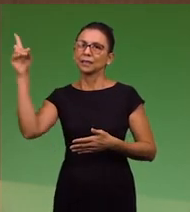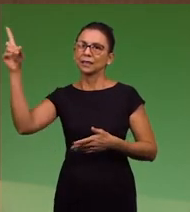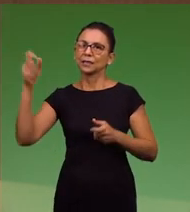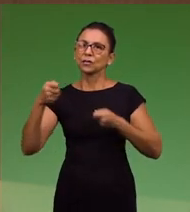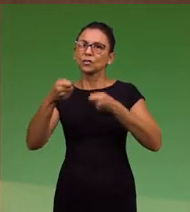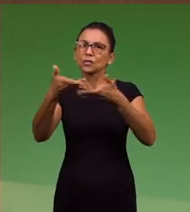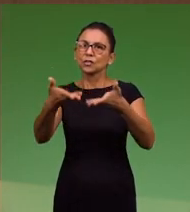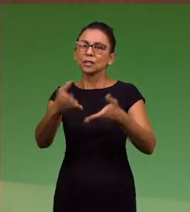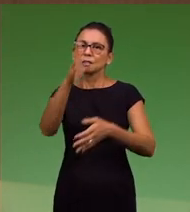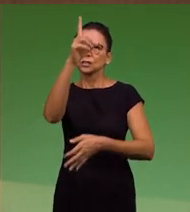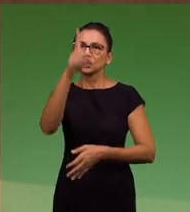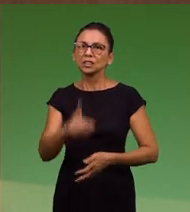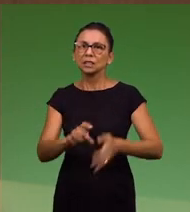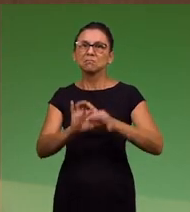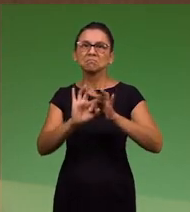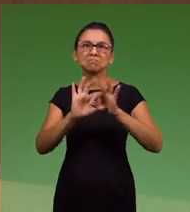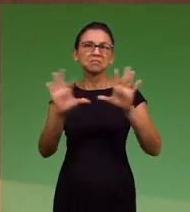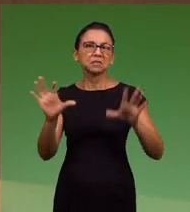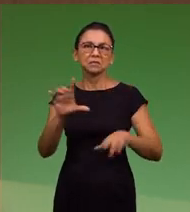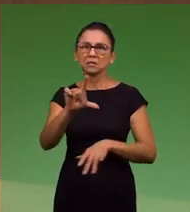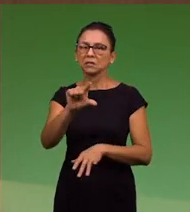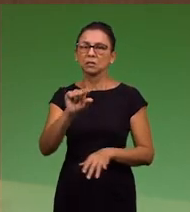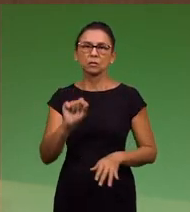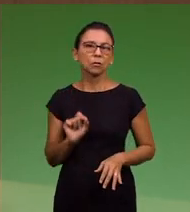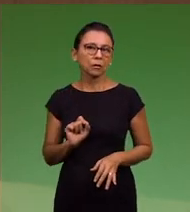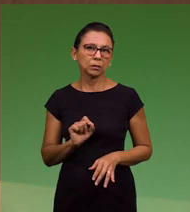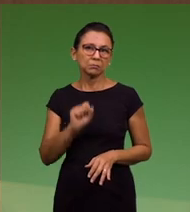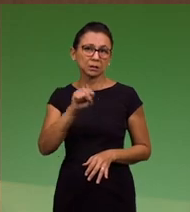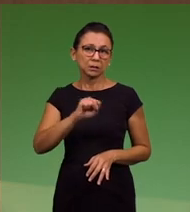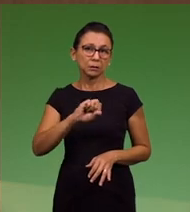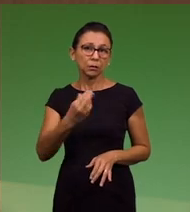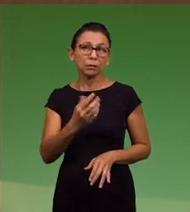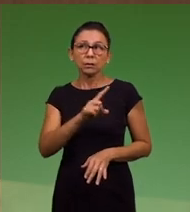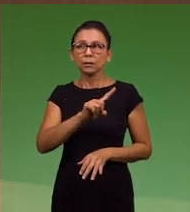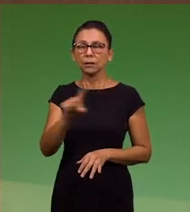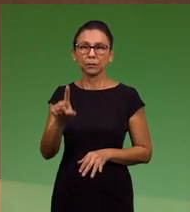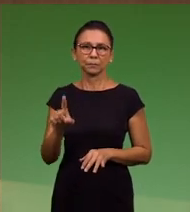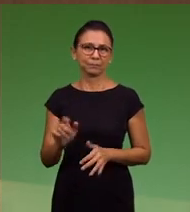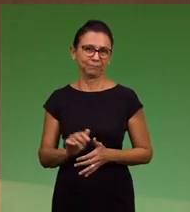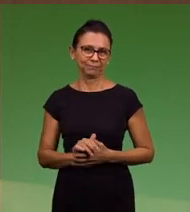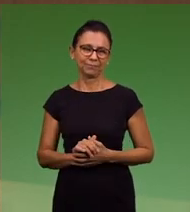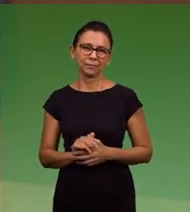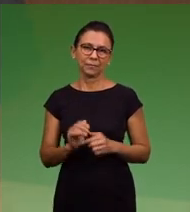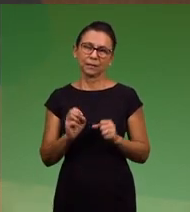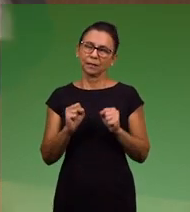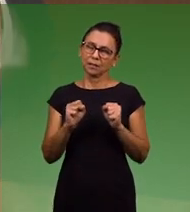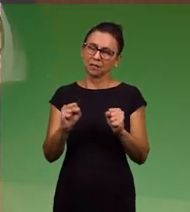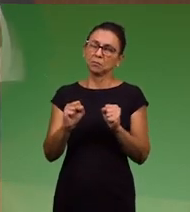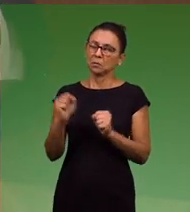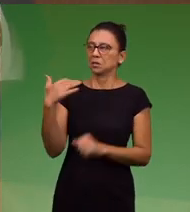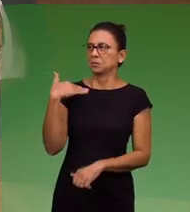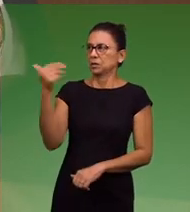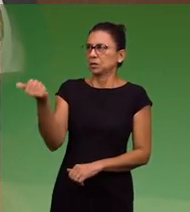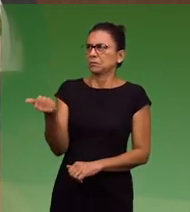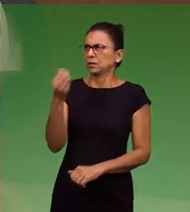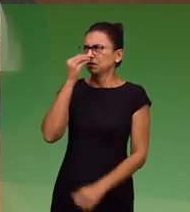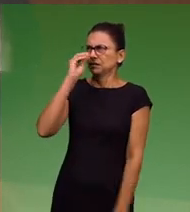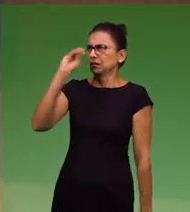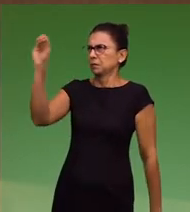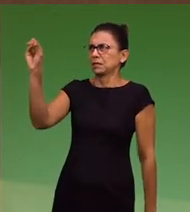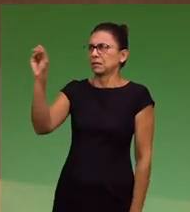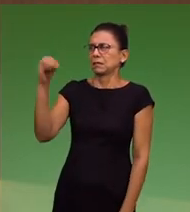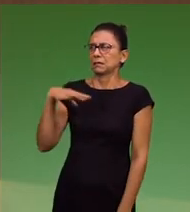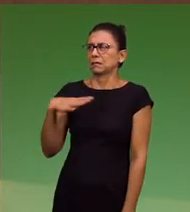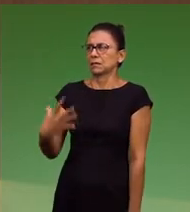nós o direito de decidir por sim ou por não. Deus pode me chamar e eu rejeitar a salvação,